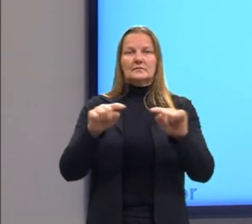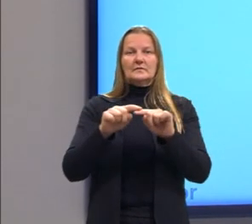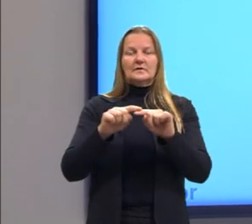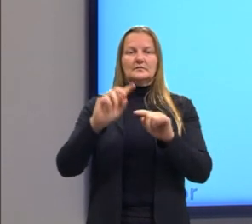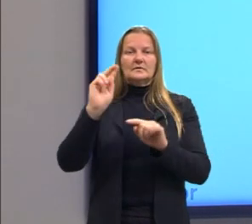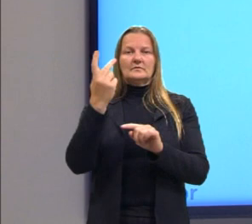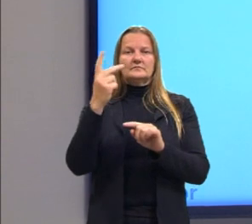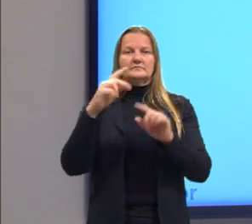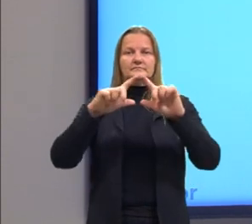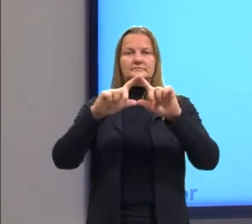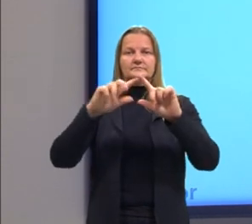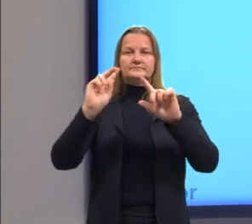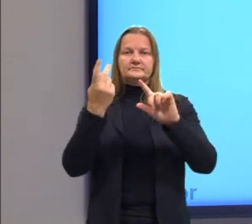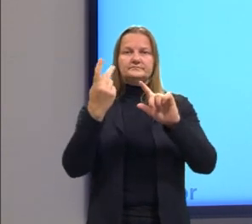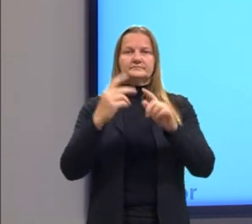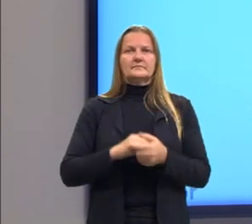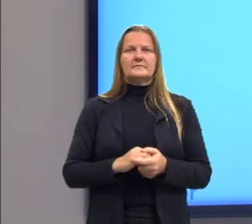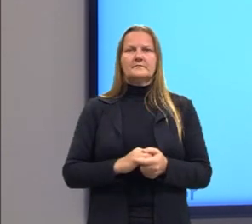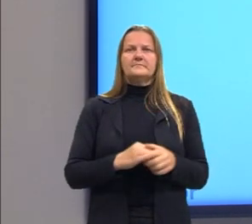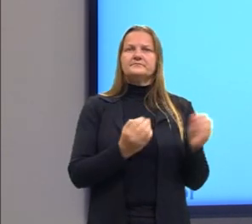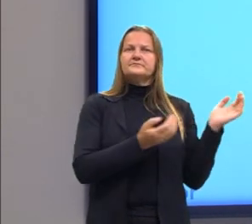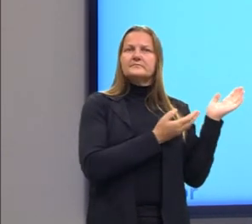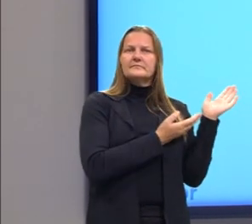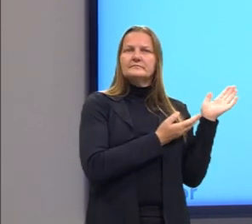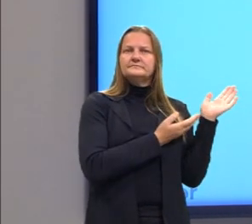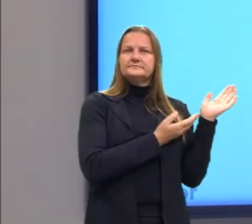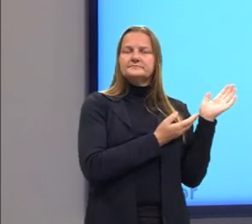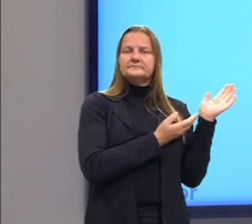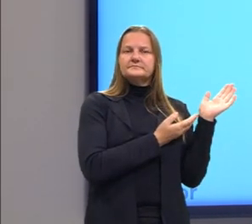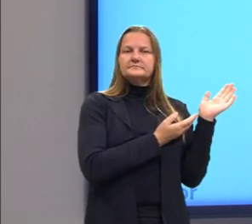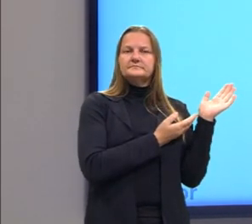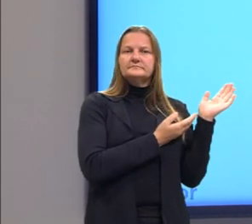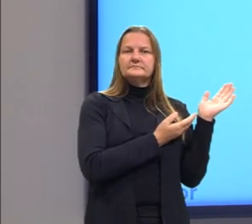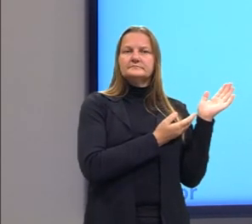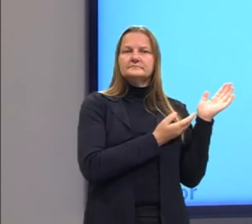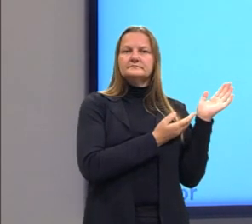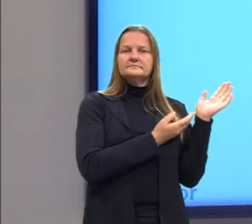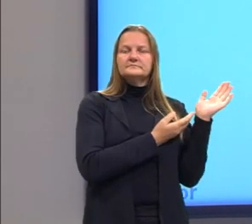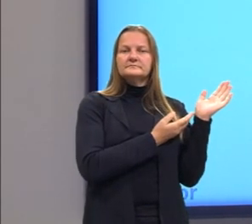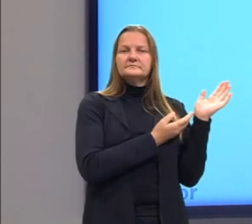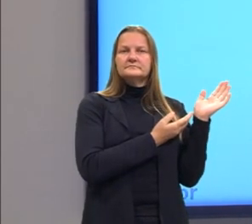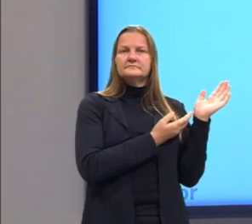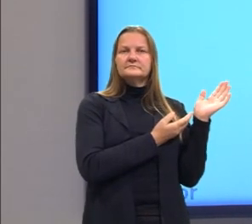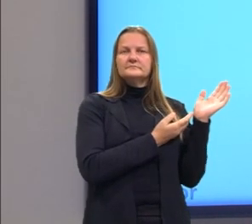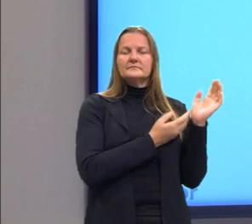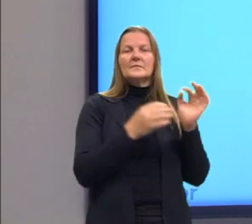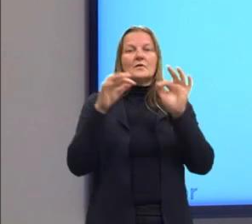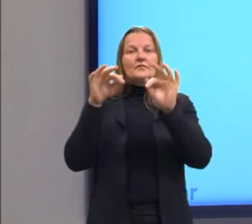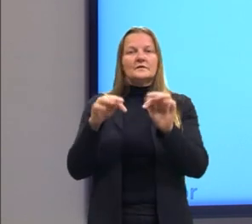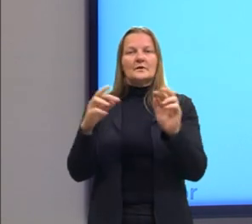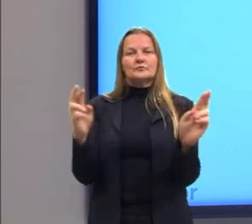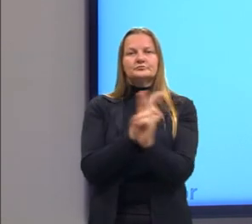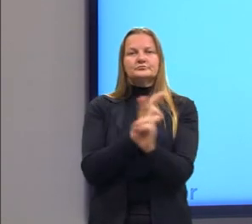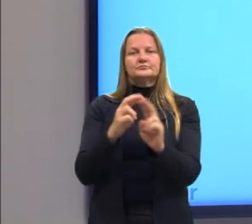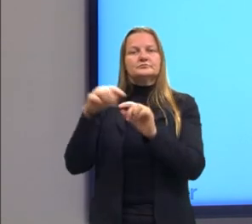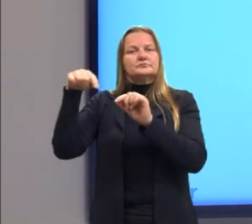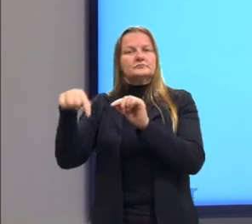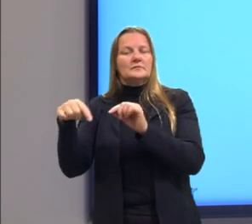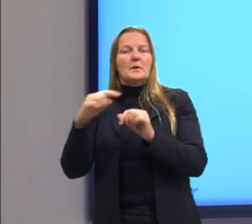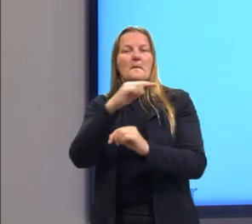calcula com o o Agar entalpia dos produtos tá que é o final da reação